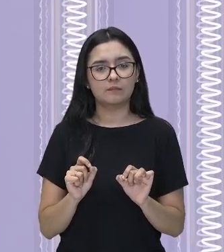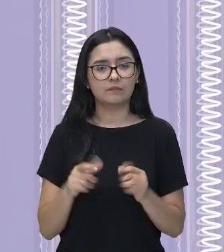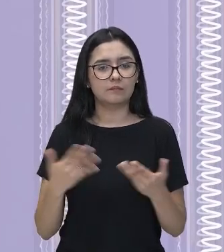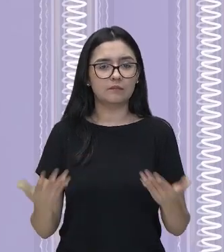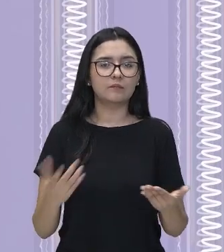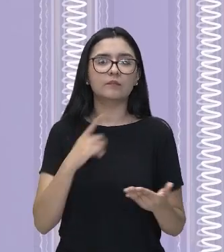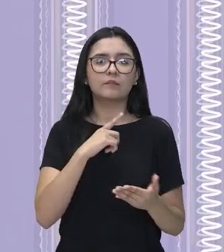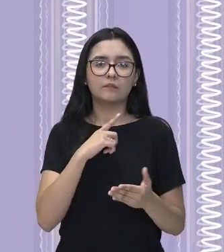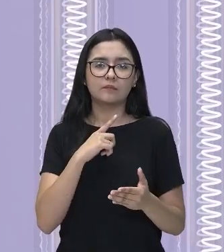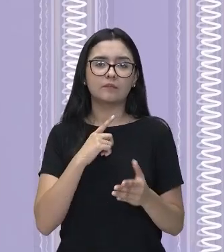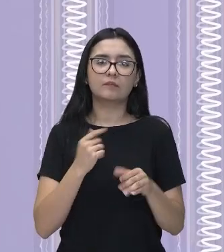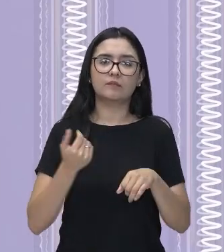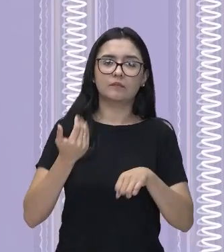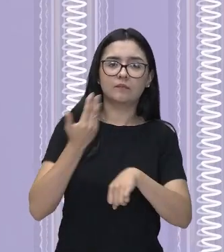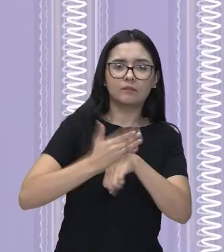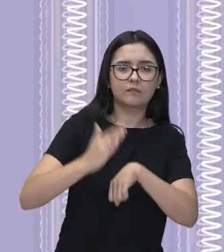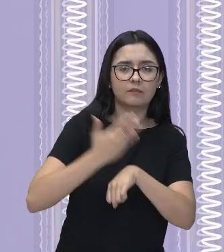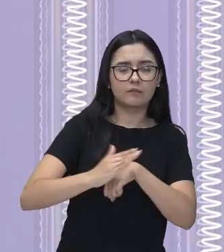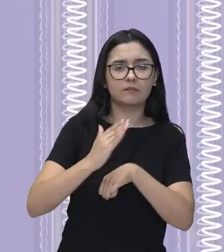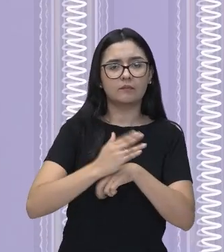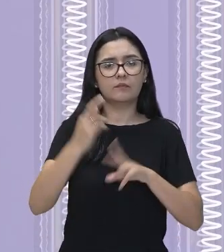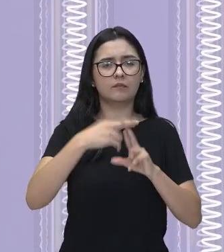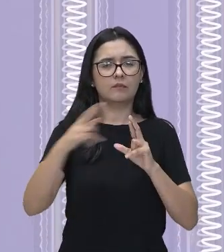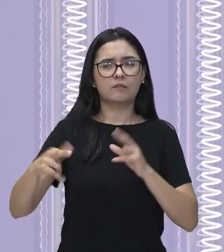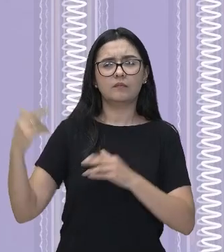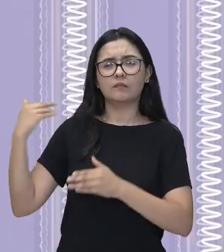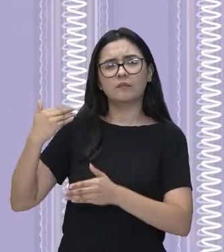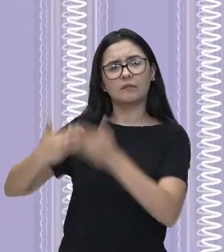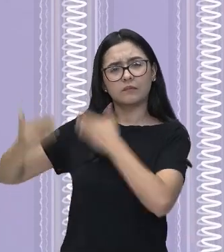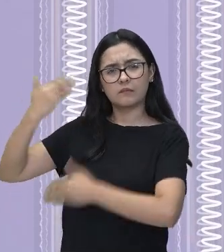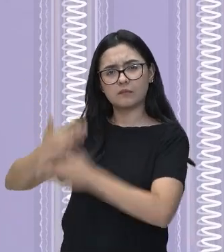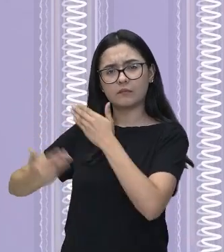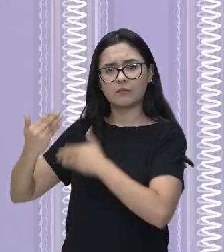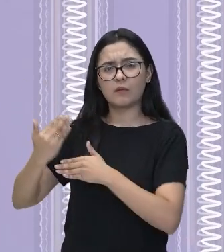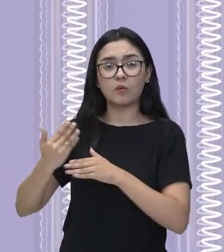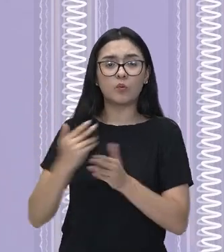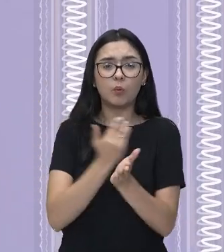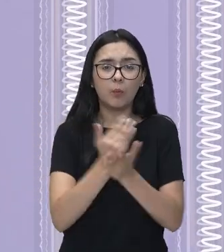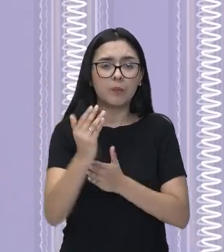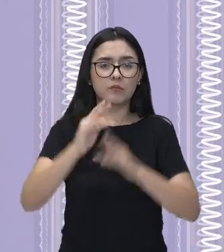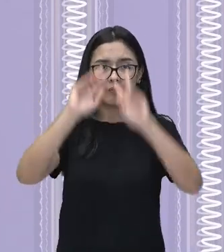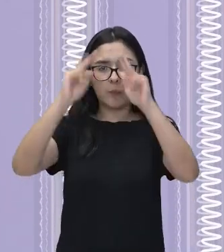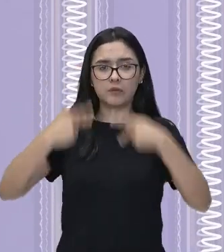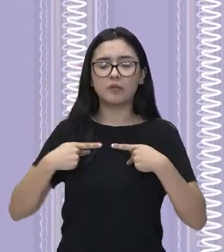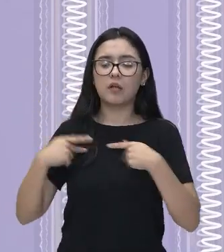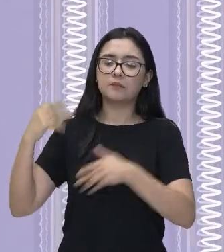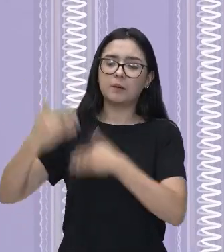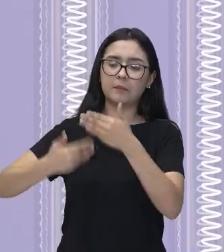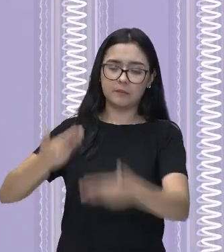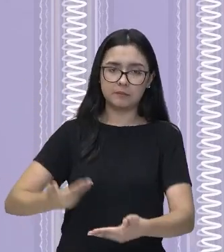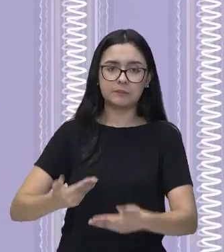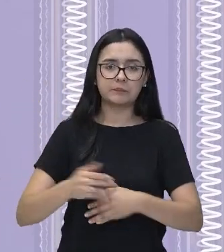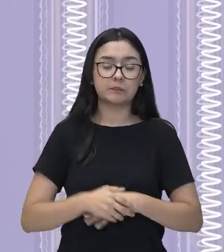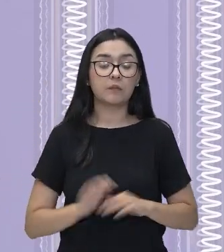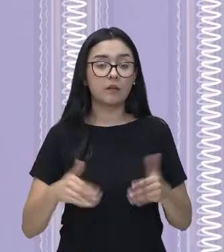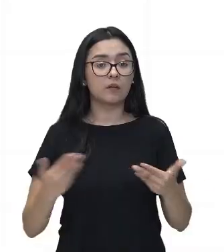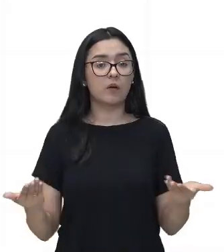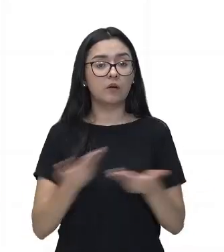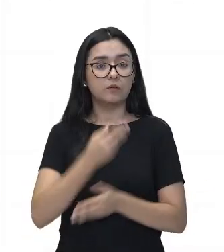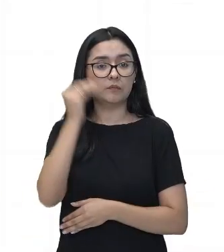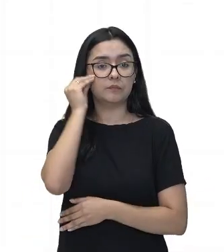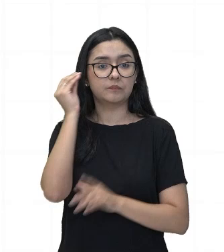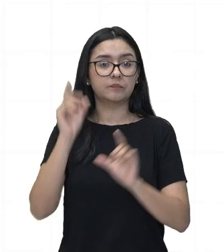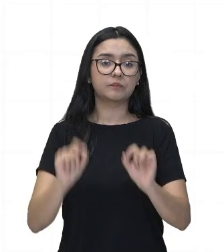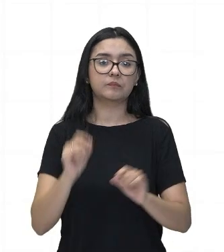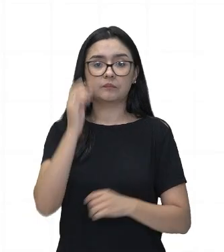práticas religiosas desde a antiguidade, desde o início da humanidade. Vamos ver lá.